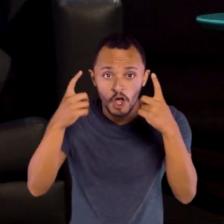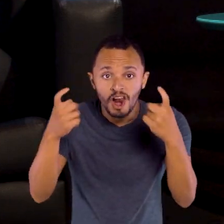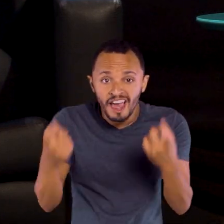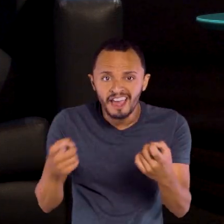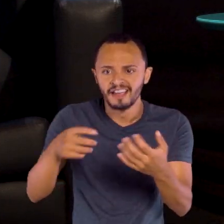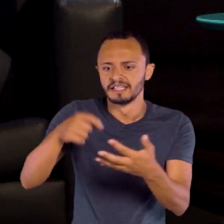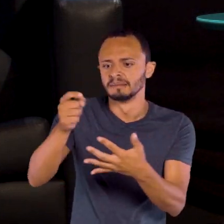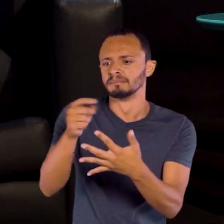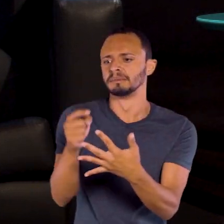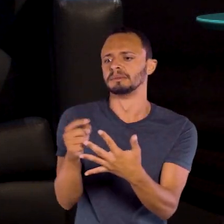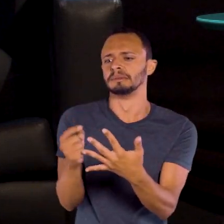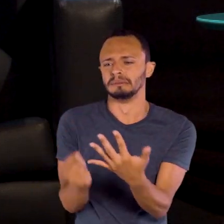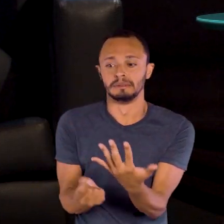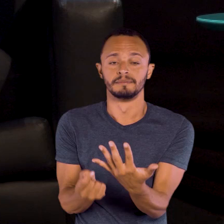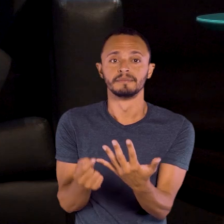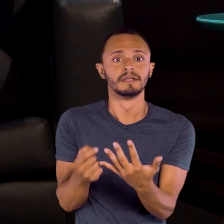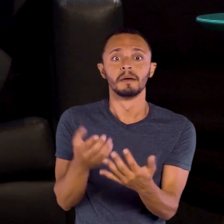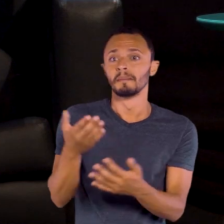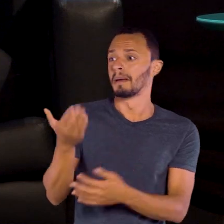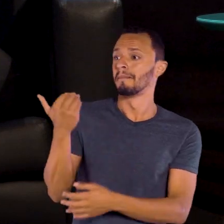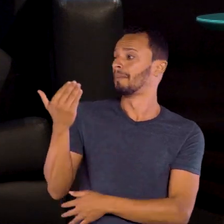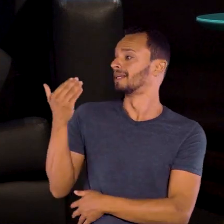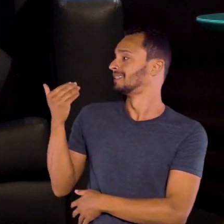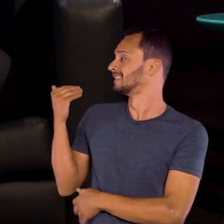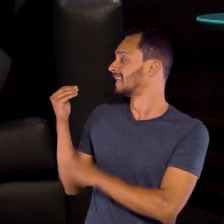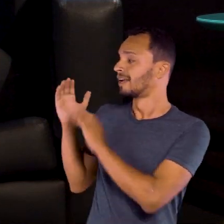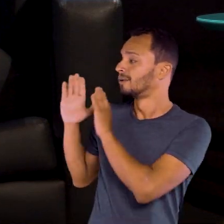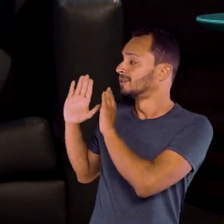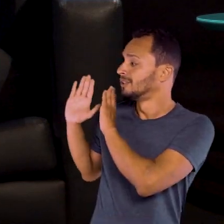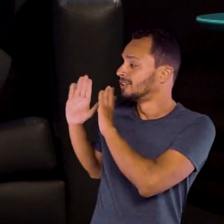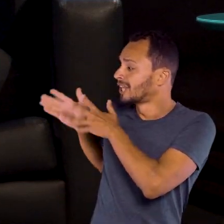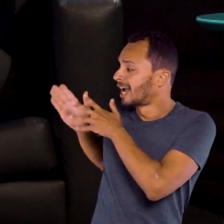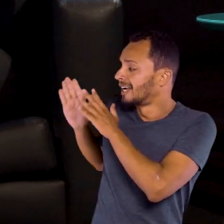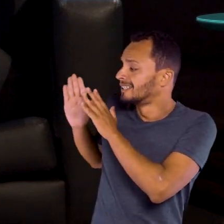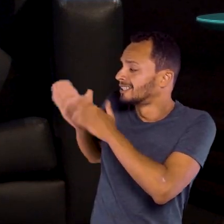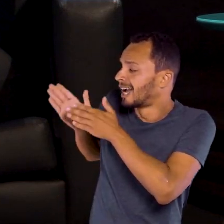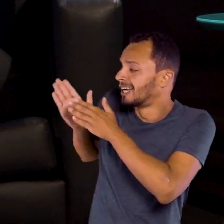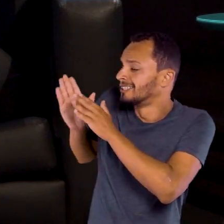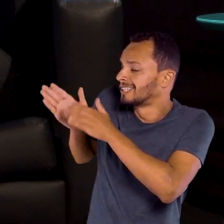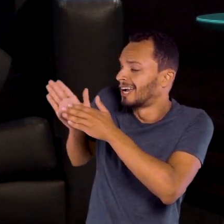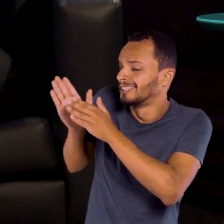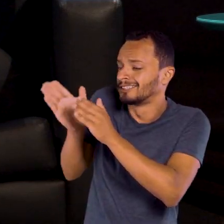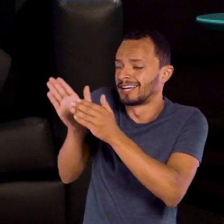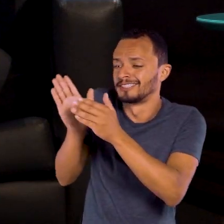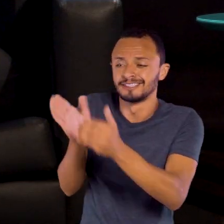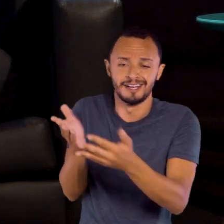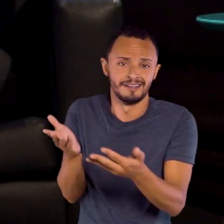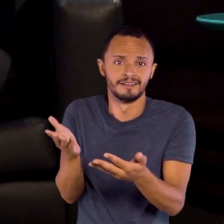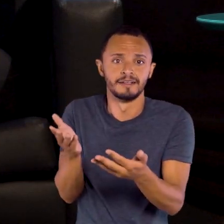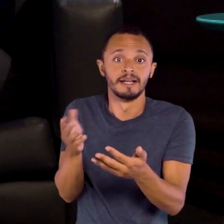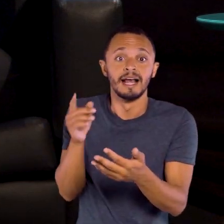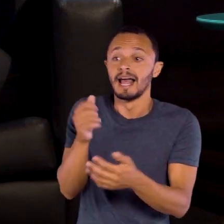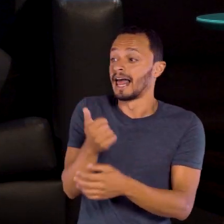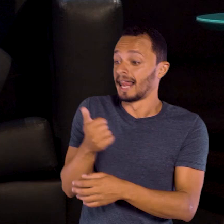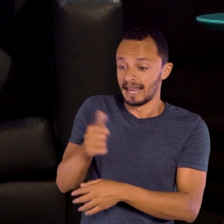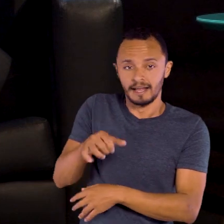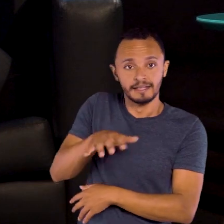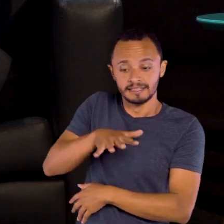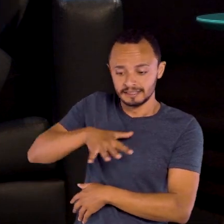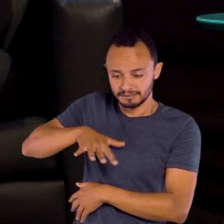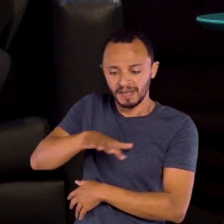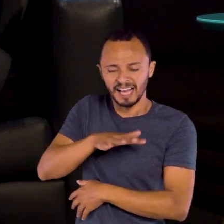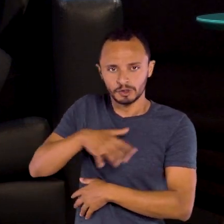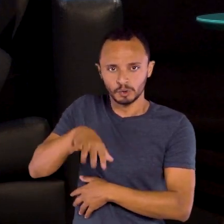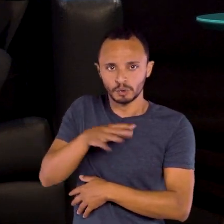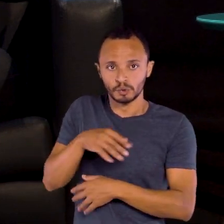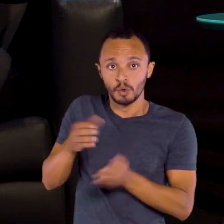brasileiras, né, não imagina por conta das intervenções urbanas e tal, mas aquela área da cidade era uma área distante, né,